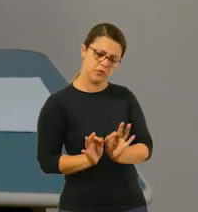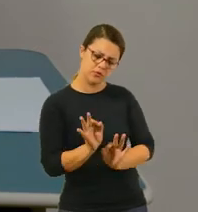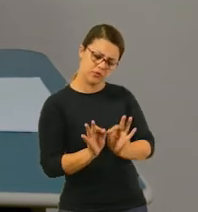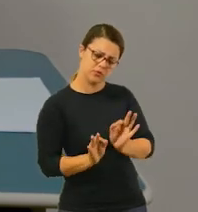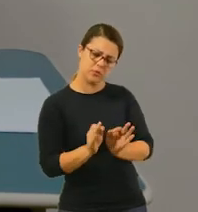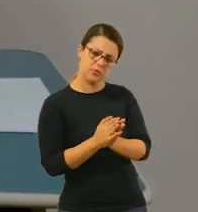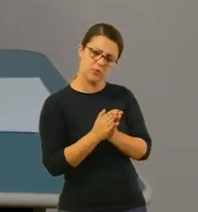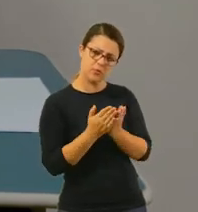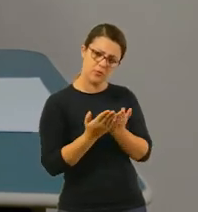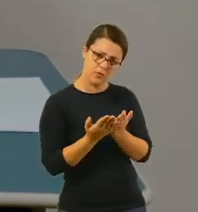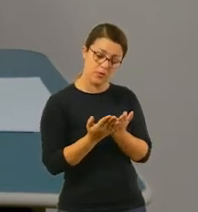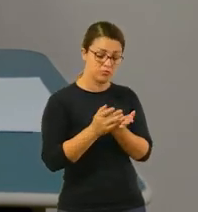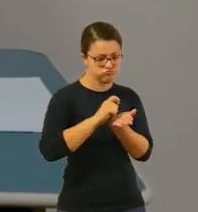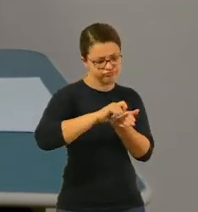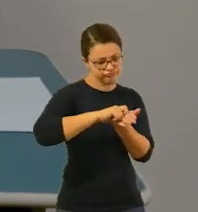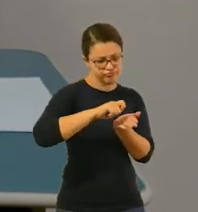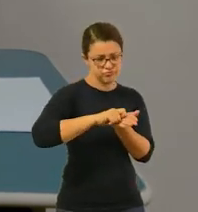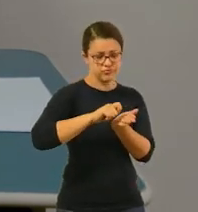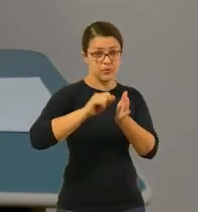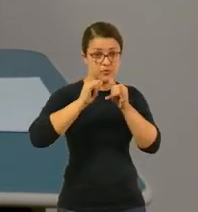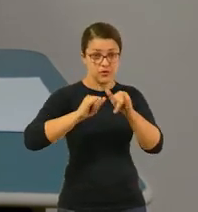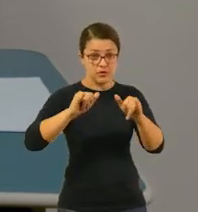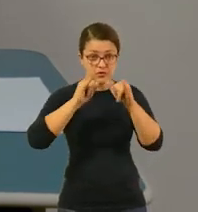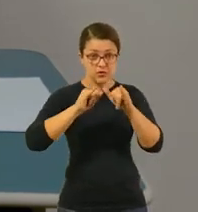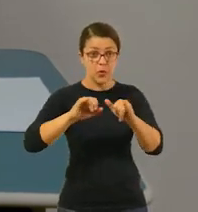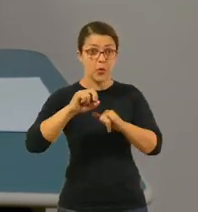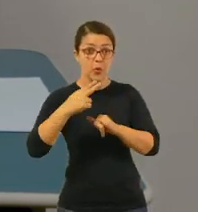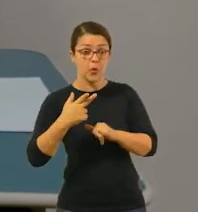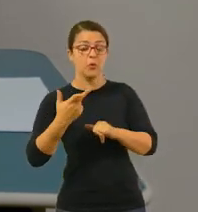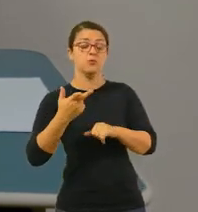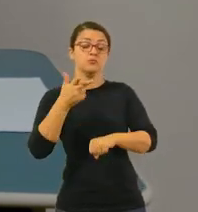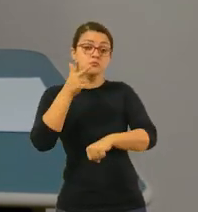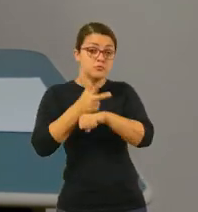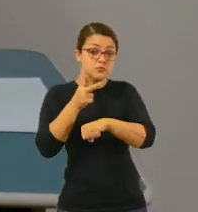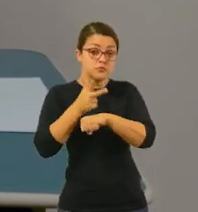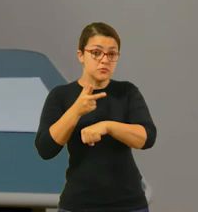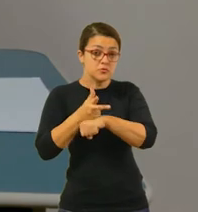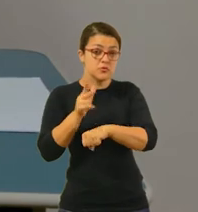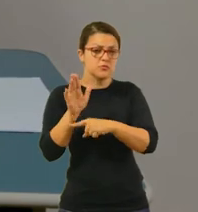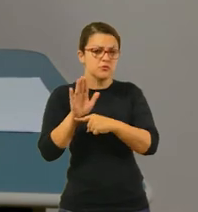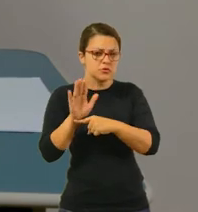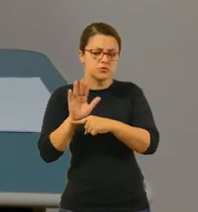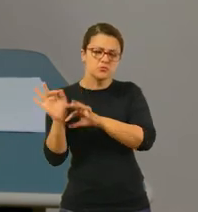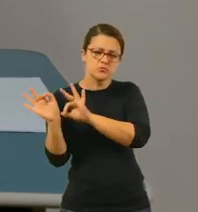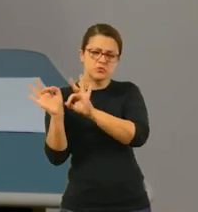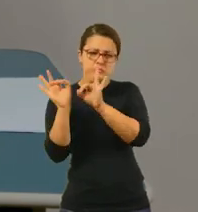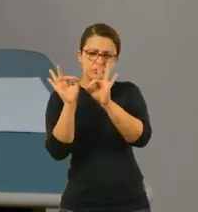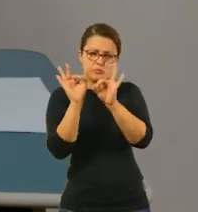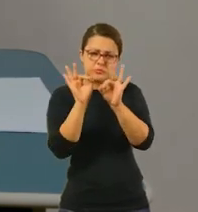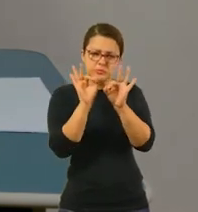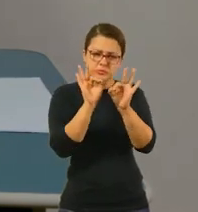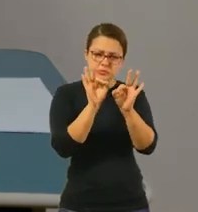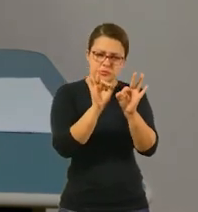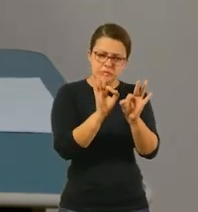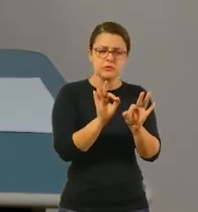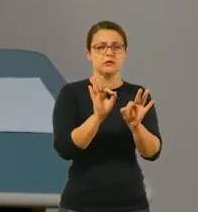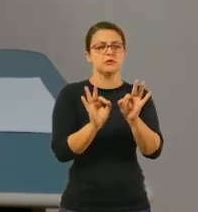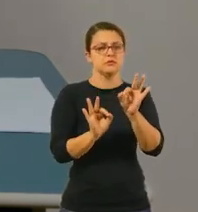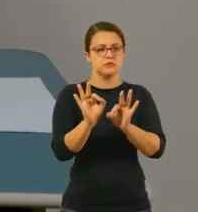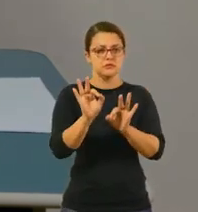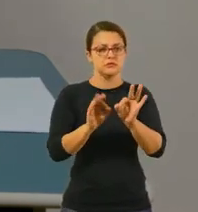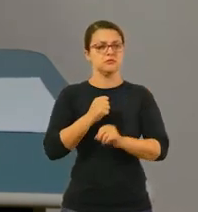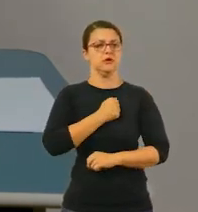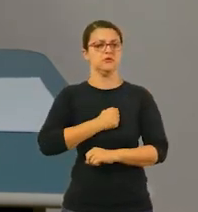que junto com uma criança, elabore um cartão, uma mensagem ou até mesmo um vídeo e envie a essa pessoa